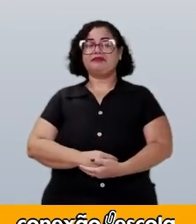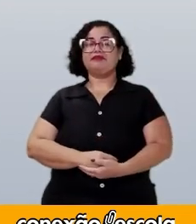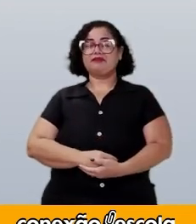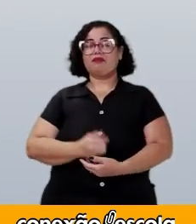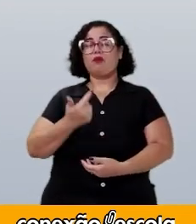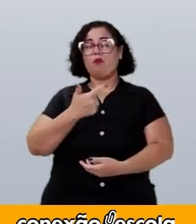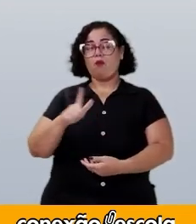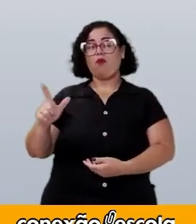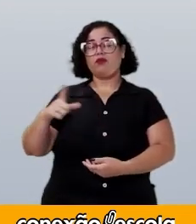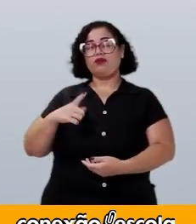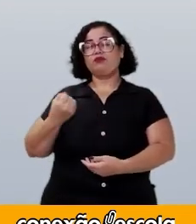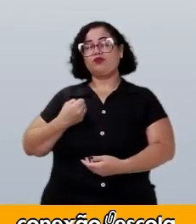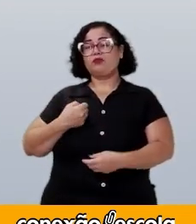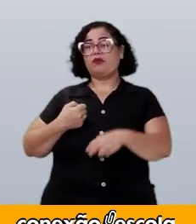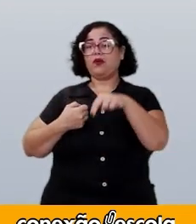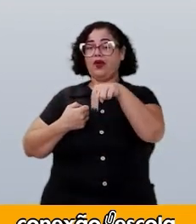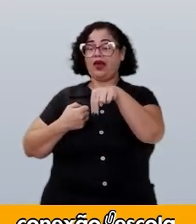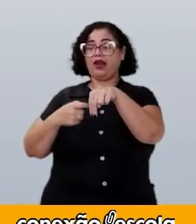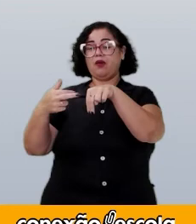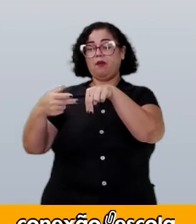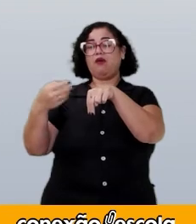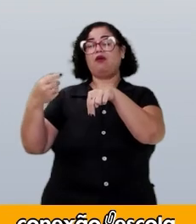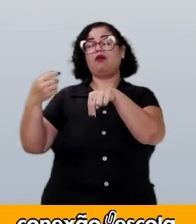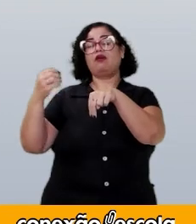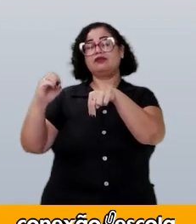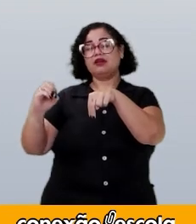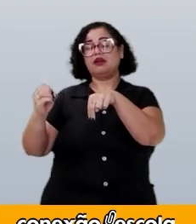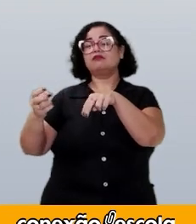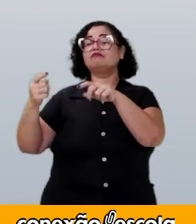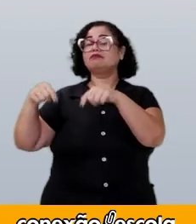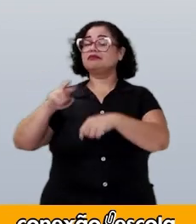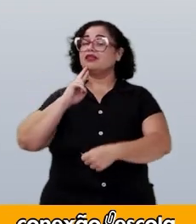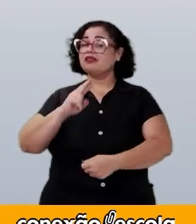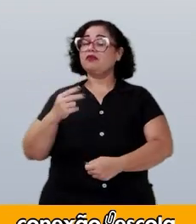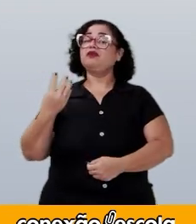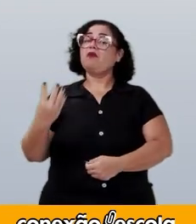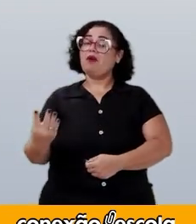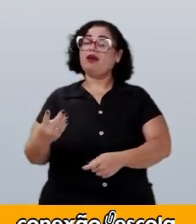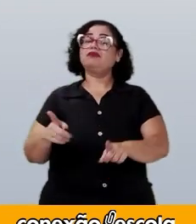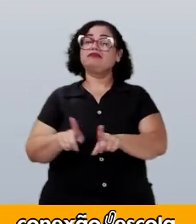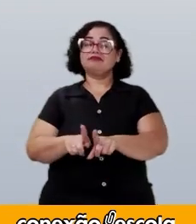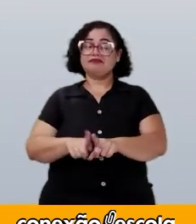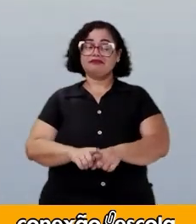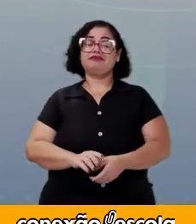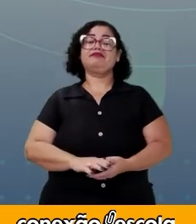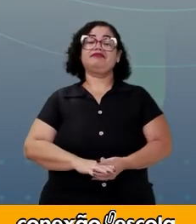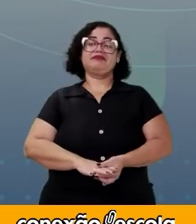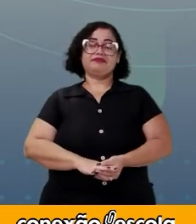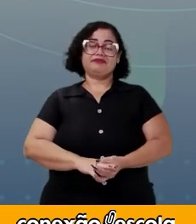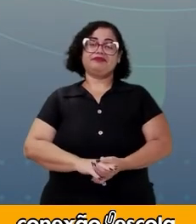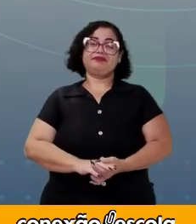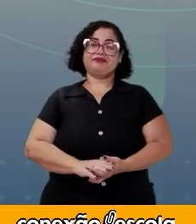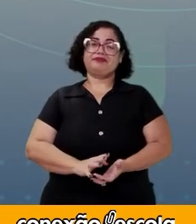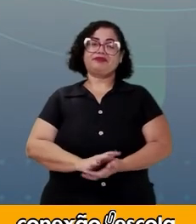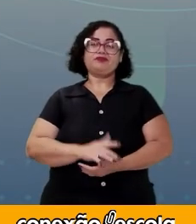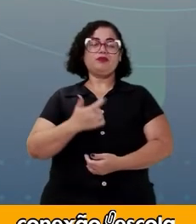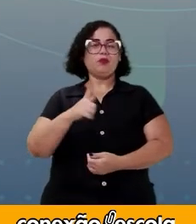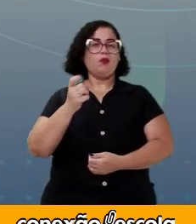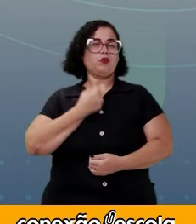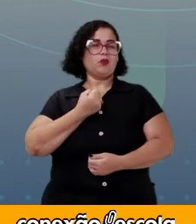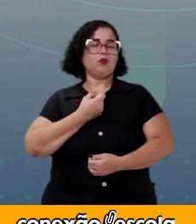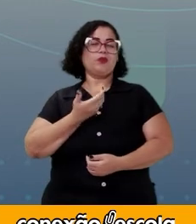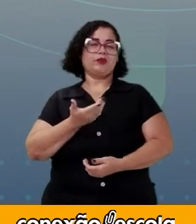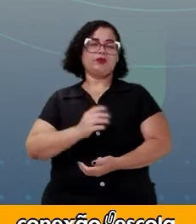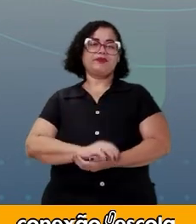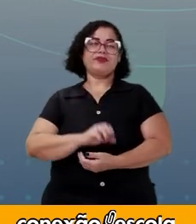outra expressão, se eu colocar n igual a zero, o resultado final também é 4. Vamos testar com mais um número.